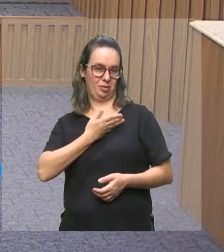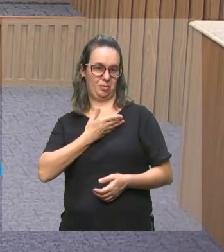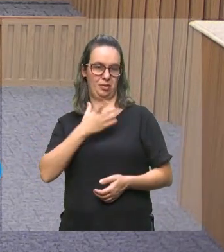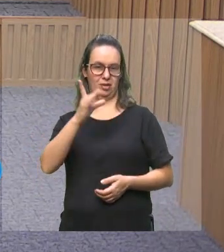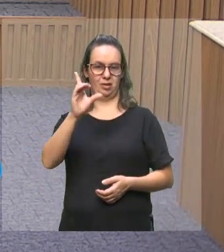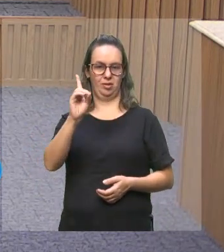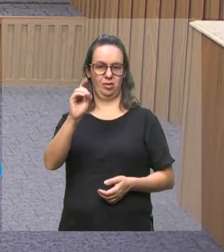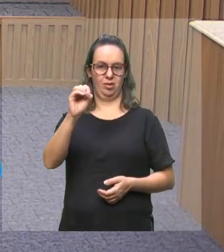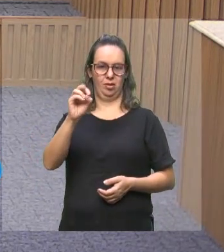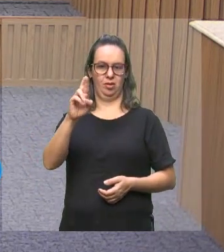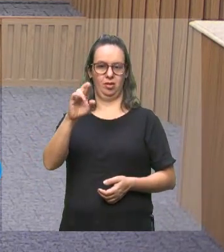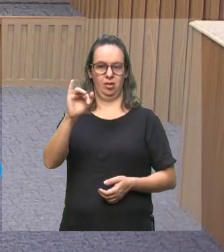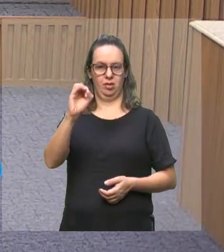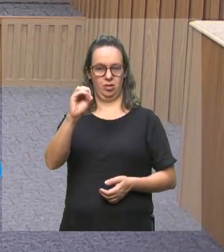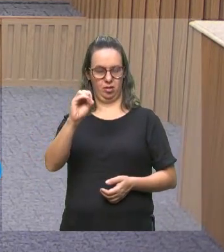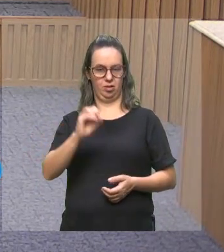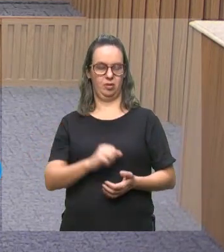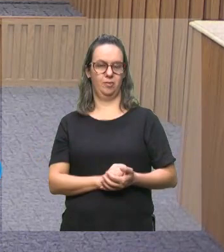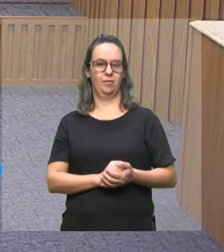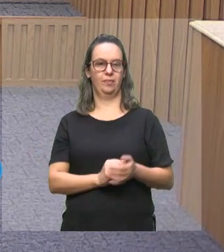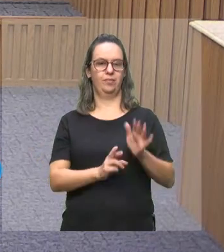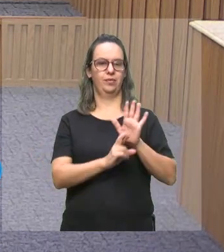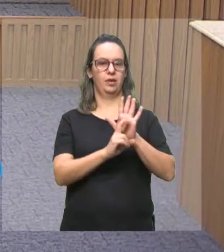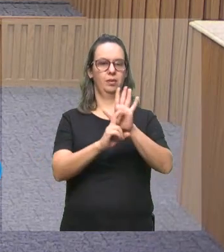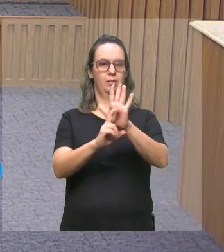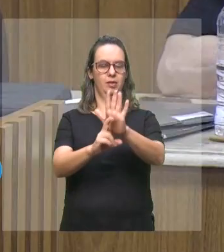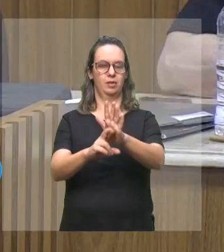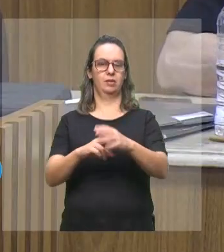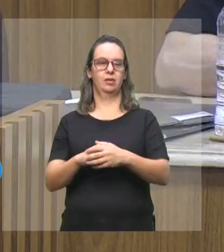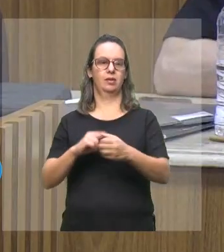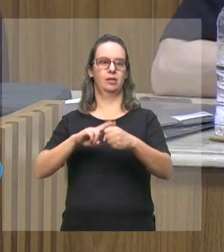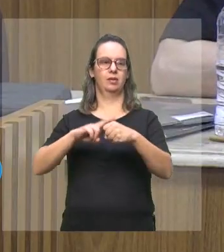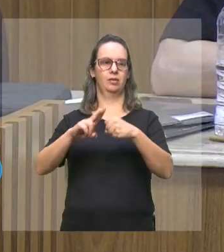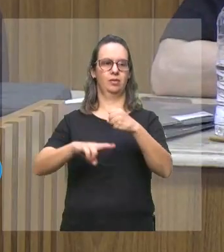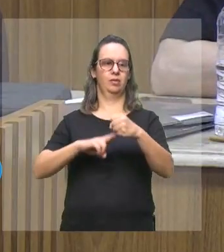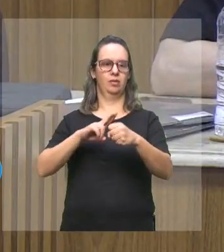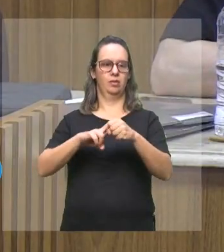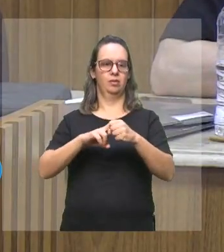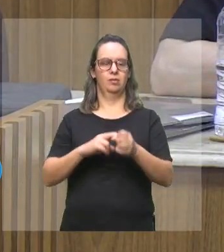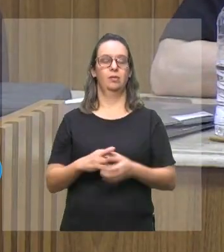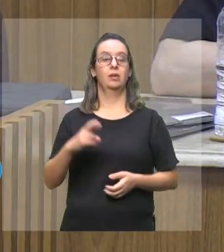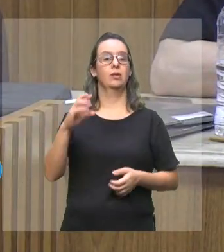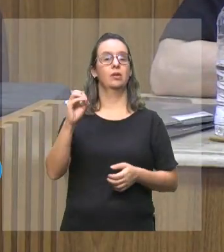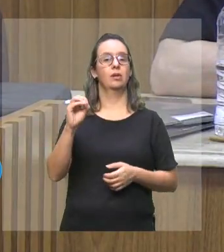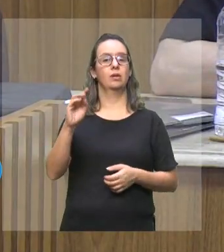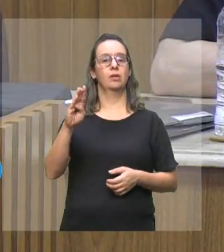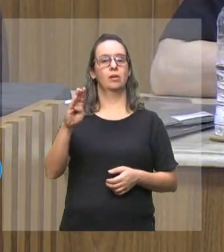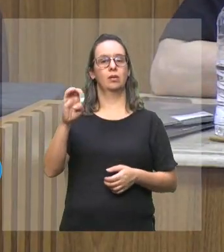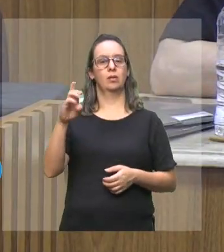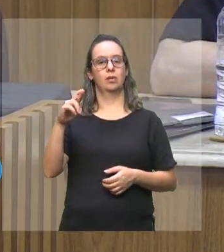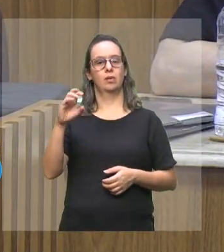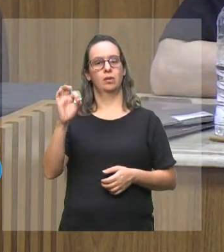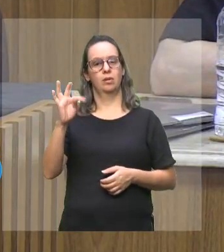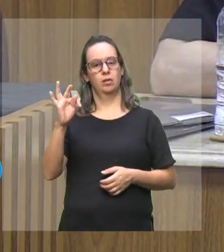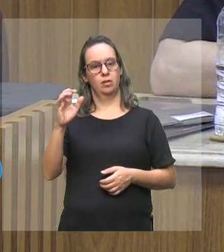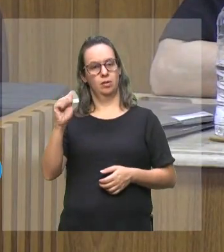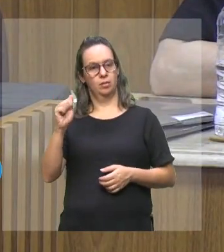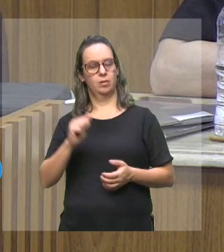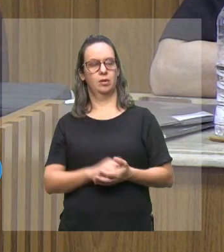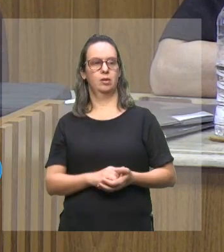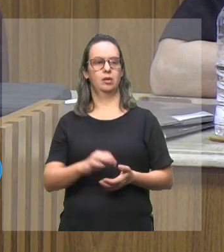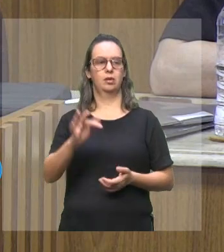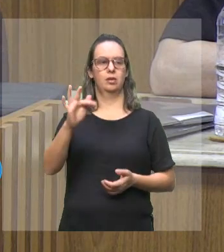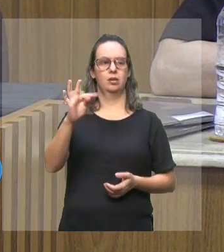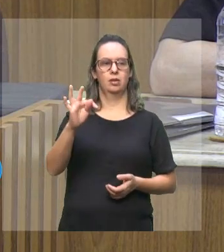professor Dario representando a Unesp, a Roberto, o Alexandre, o Tiago, o Fernando, aqui representando